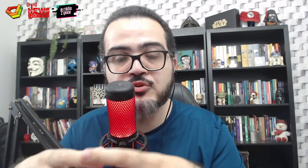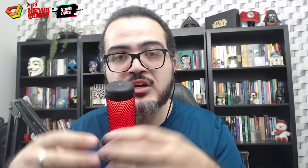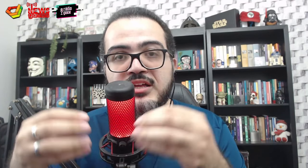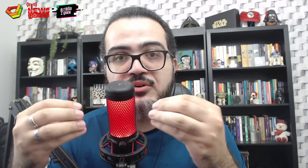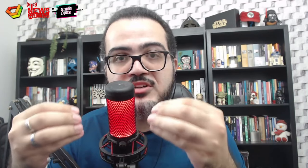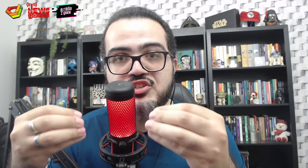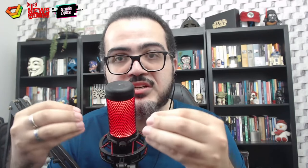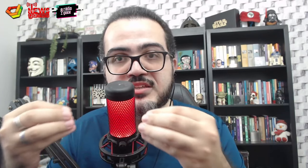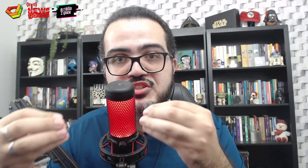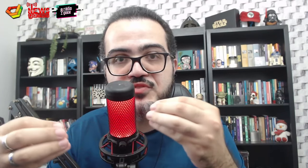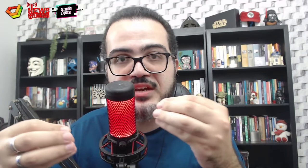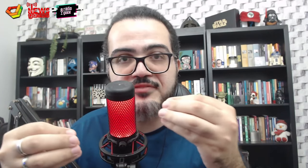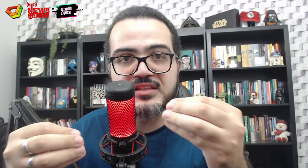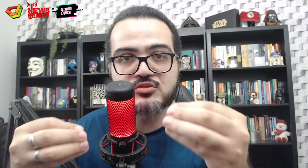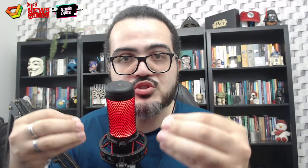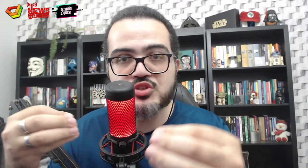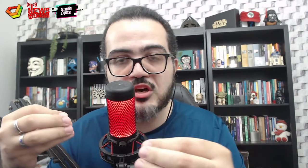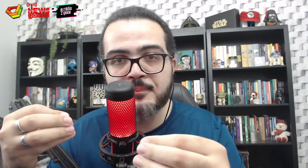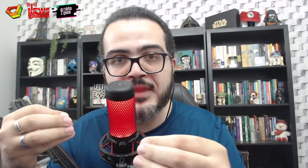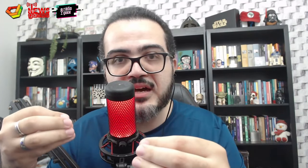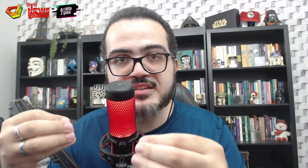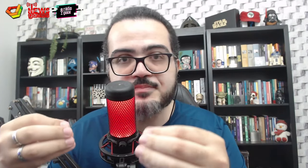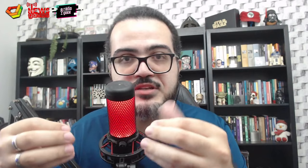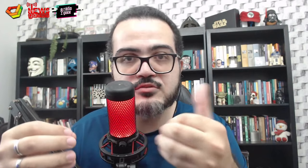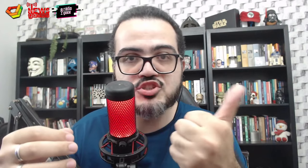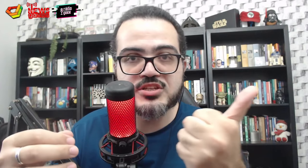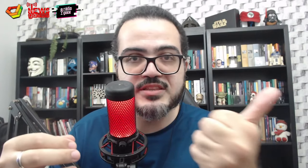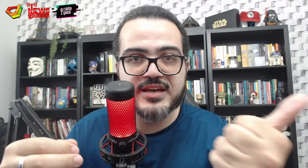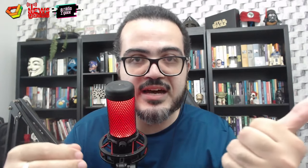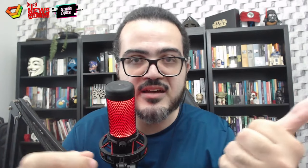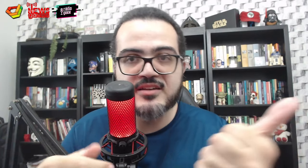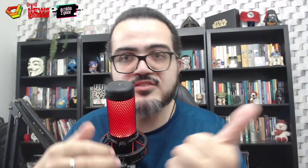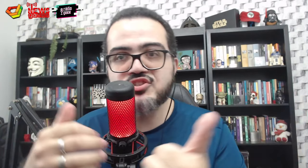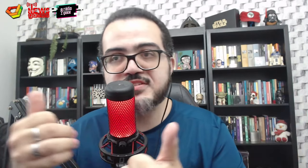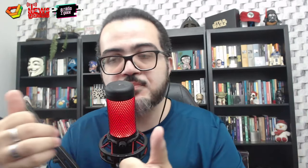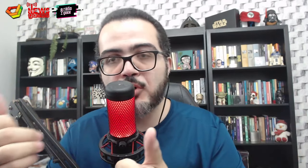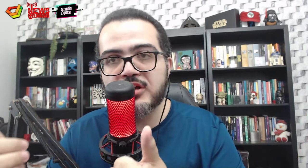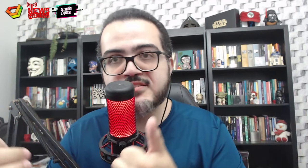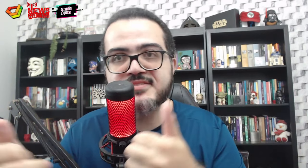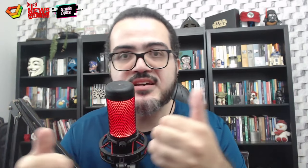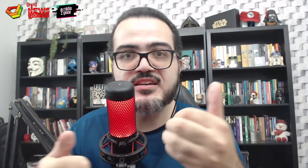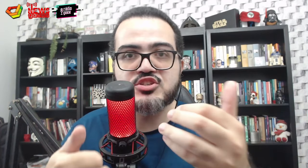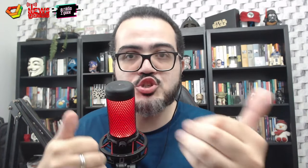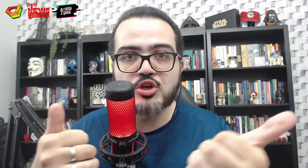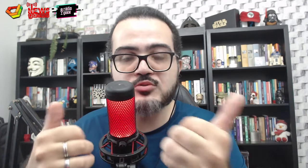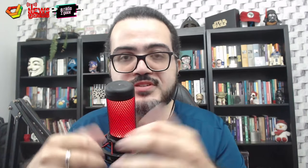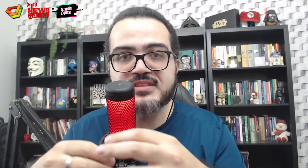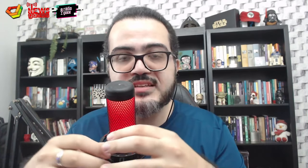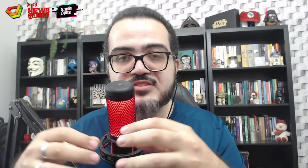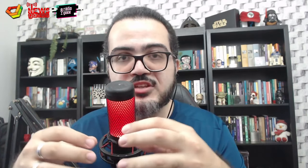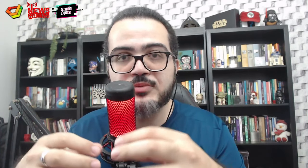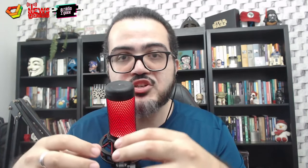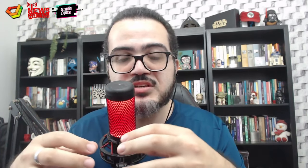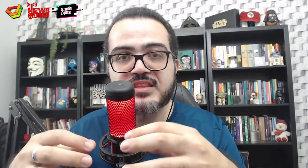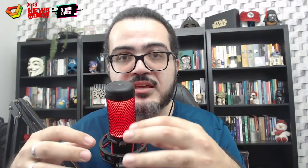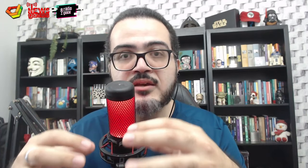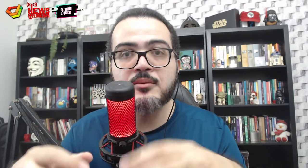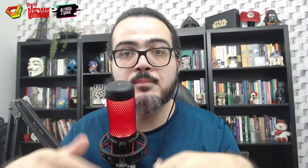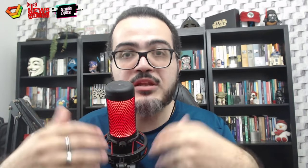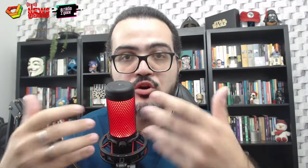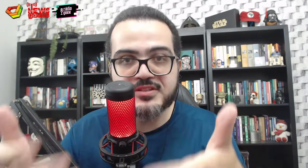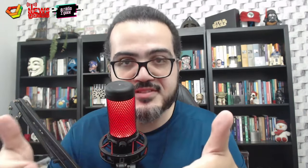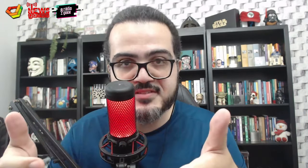interno não adianta a gente ficar falando só a respeito de GTA de esportes e de jogos internacionalmente que